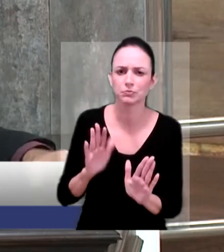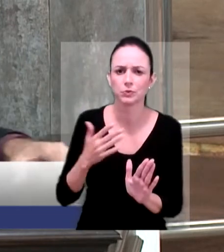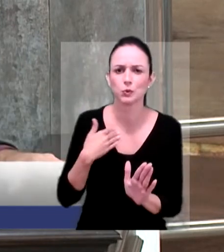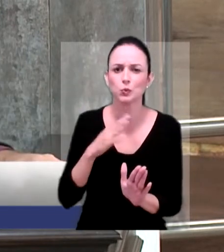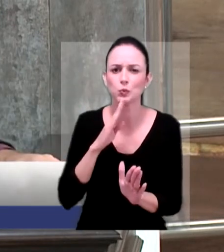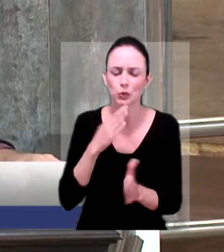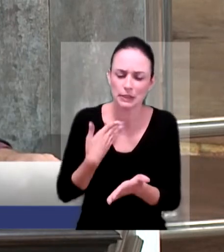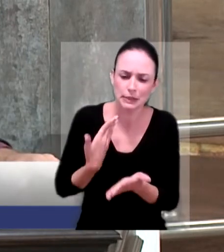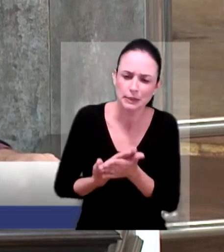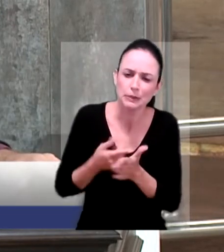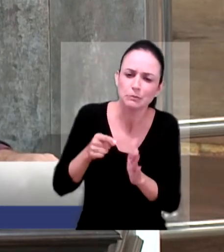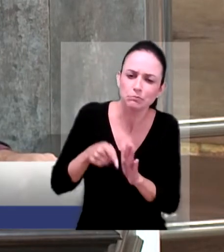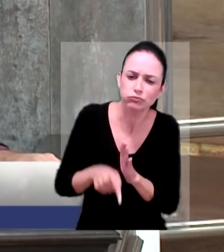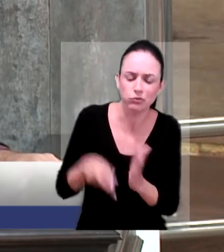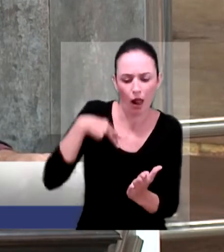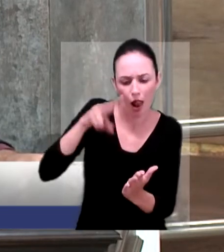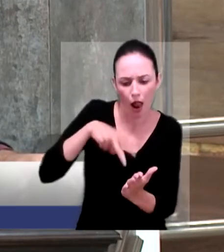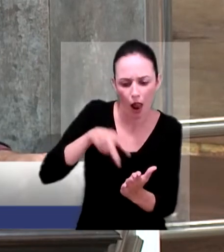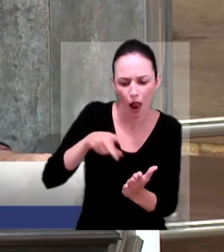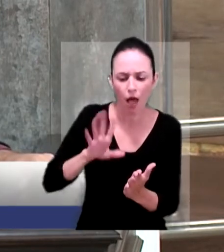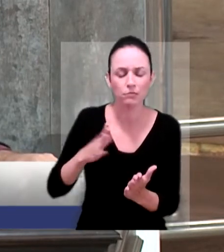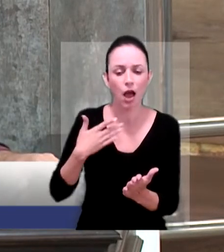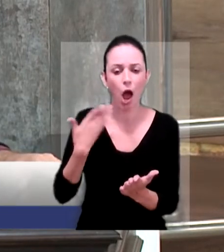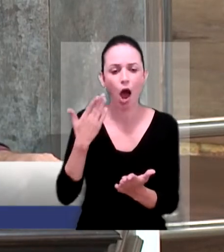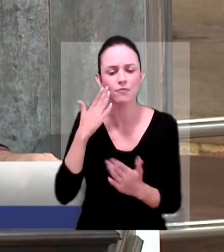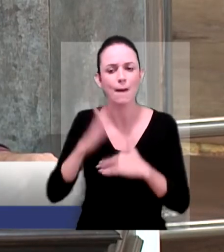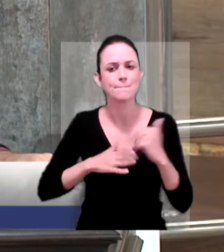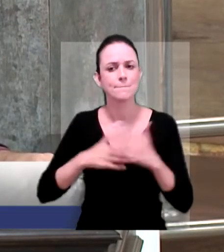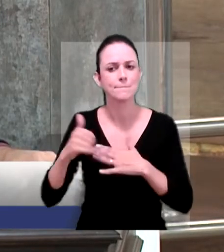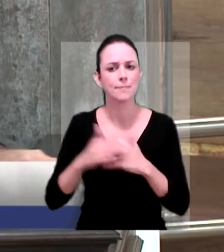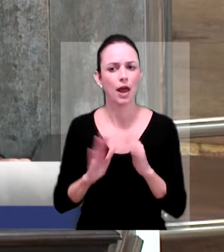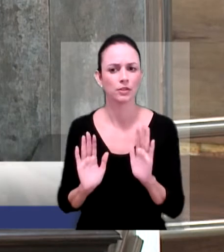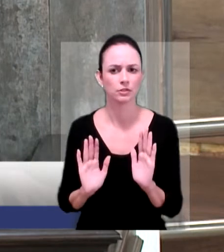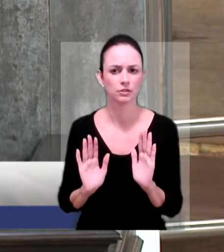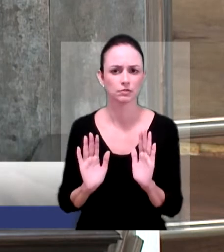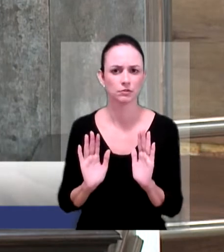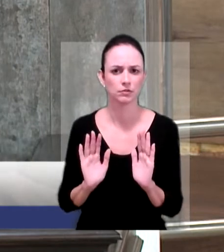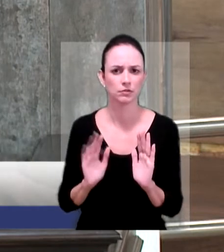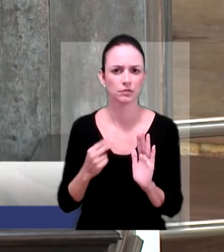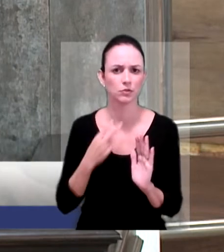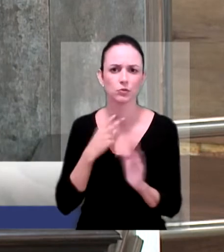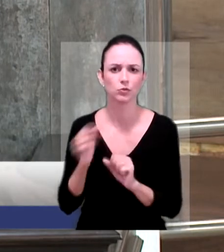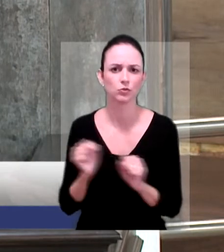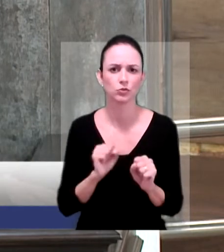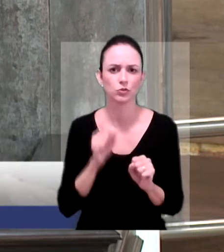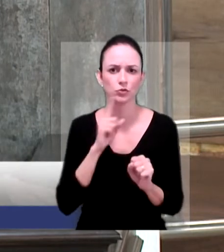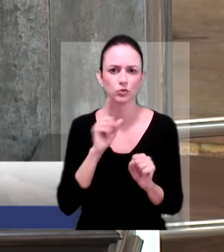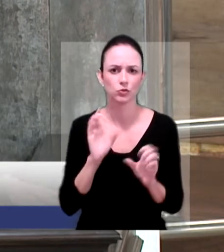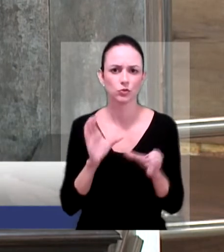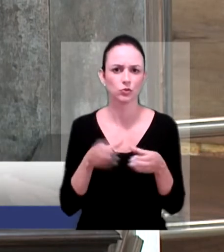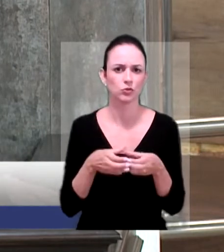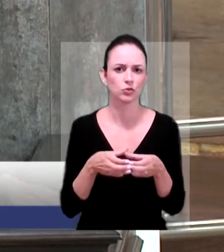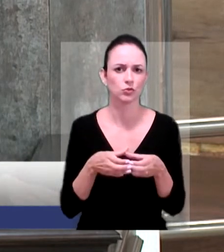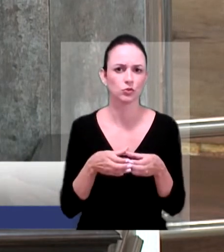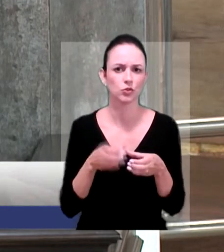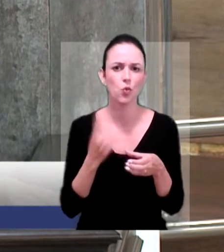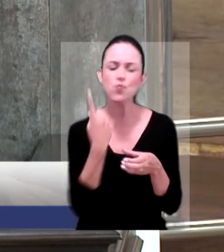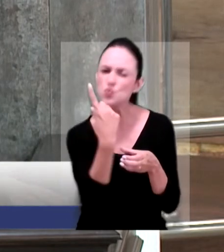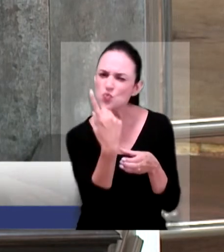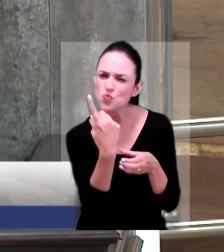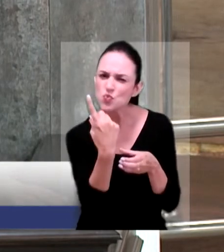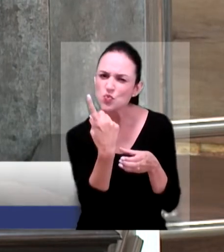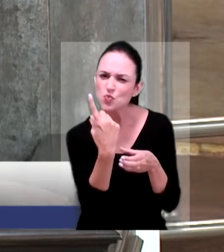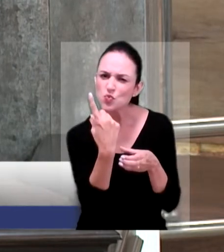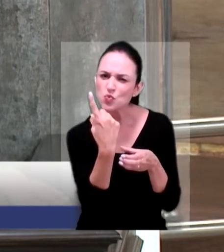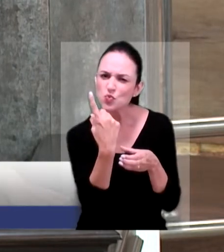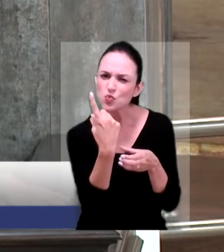posso aplicar na prática, eu não poderia. Não poderia deixar que apenas uma chapa tivesse assim concorrida. João Brandão, respeito, nós